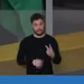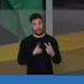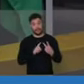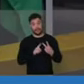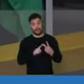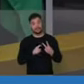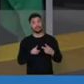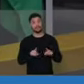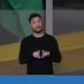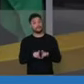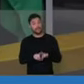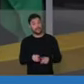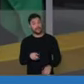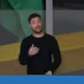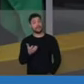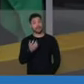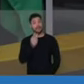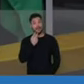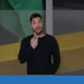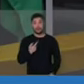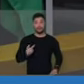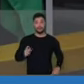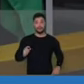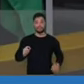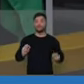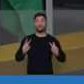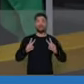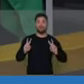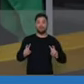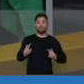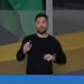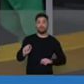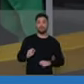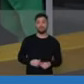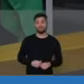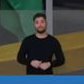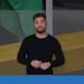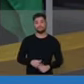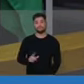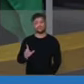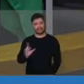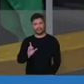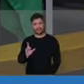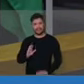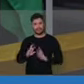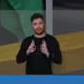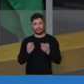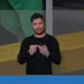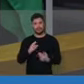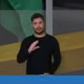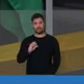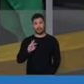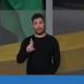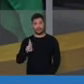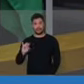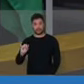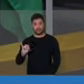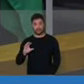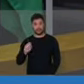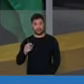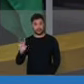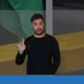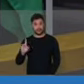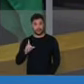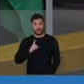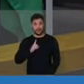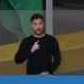gostaria Presidente falar sobre algo que eu tive uma reunião agora na sri com o Sérgio apa da